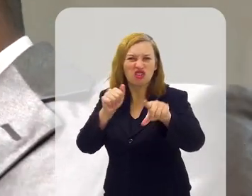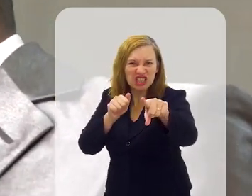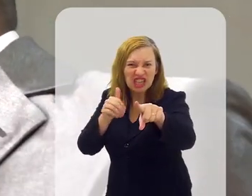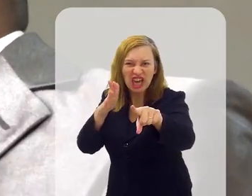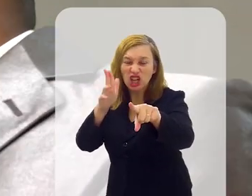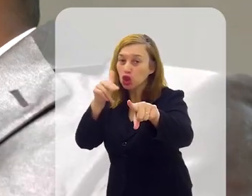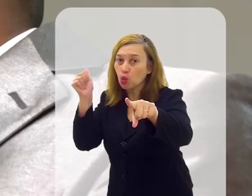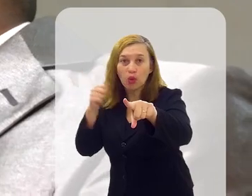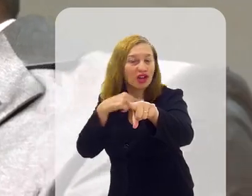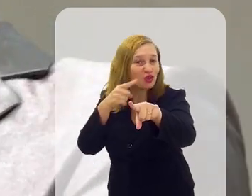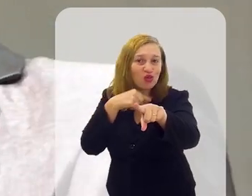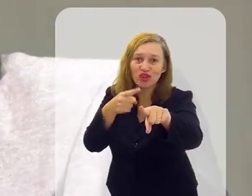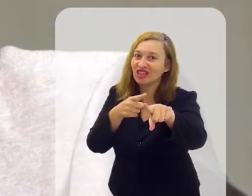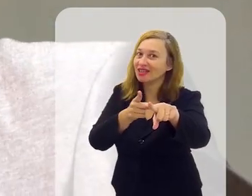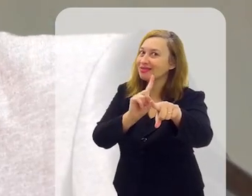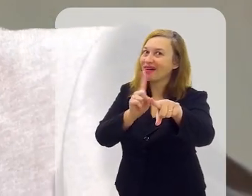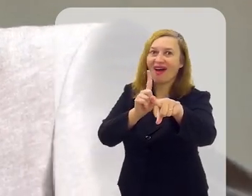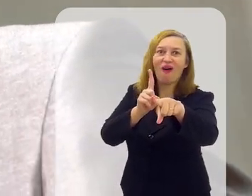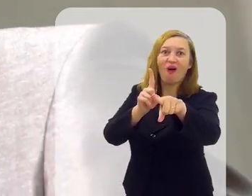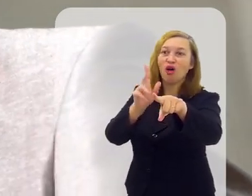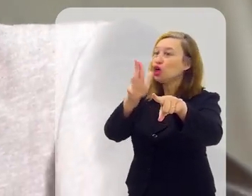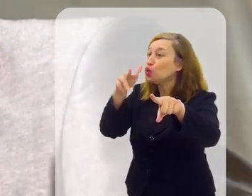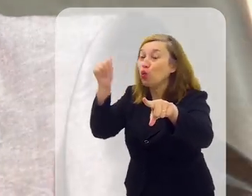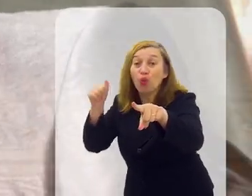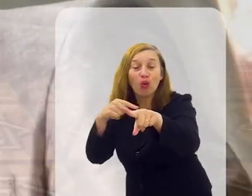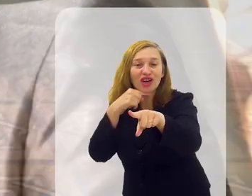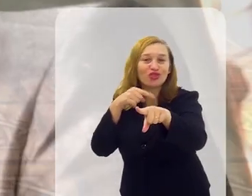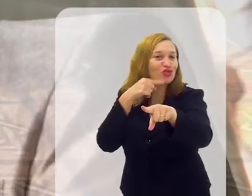isso nunca duvides,